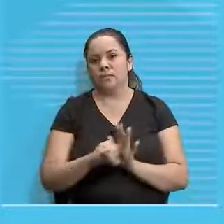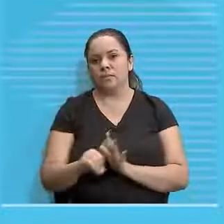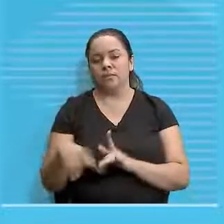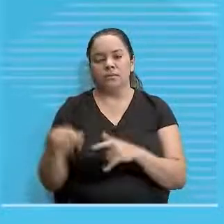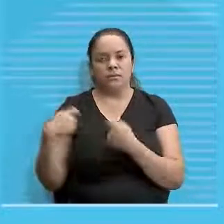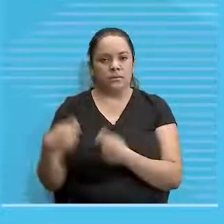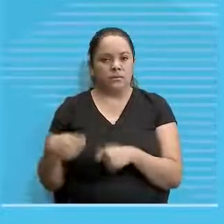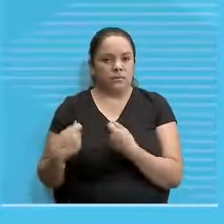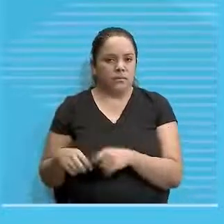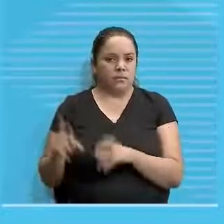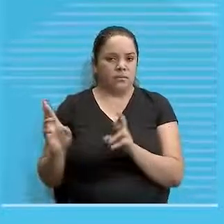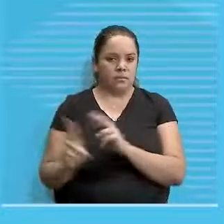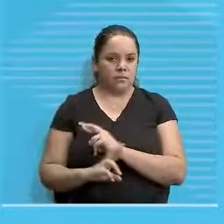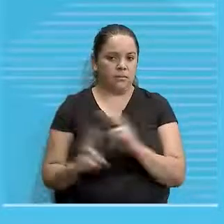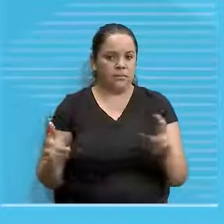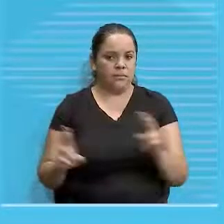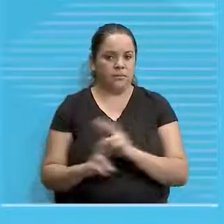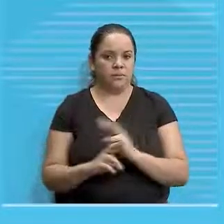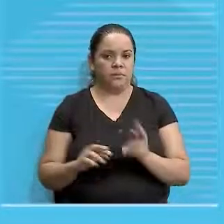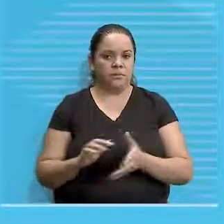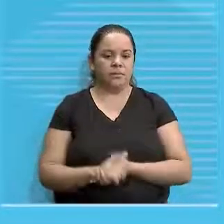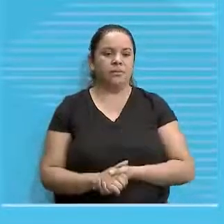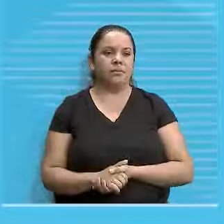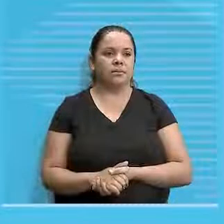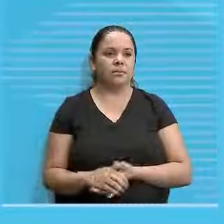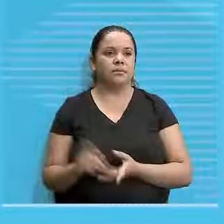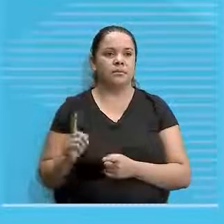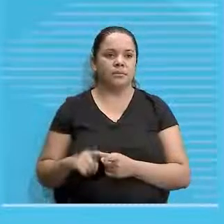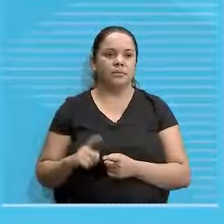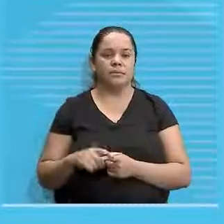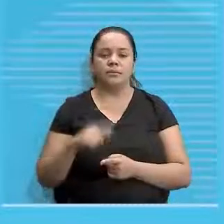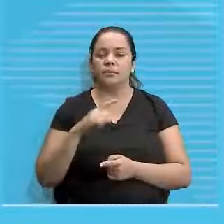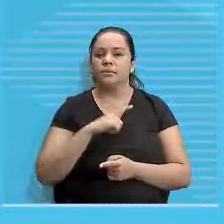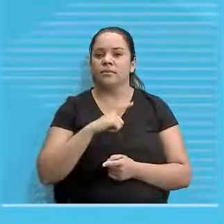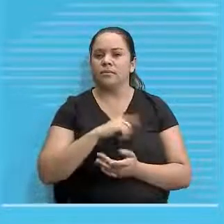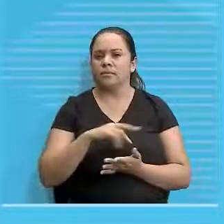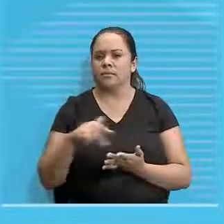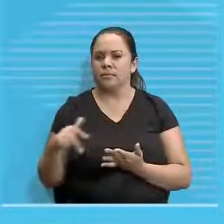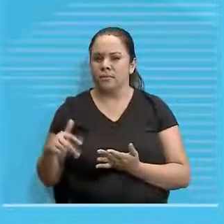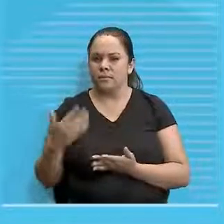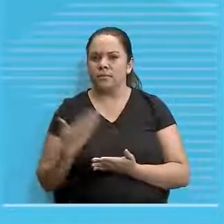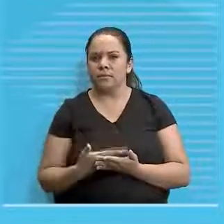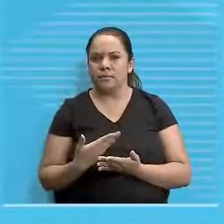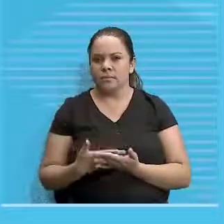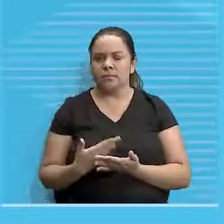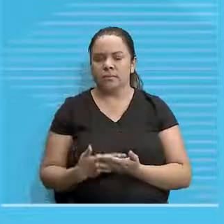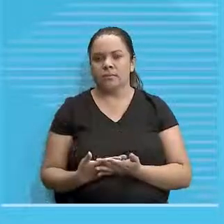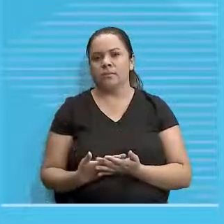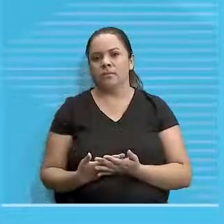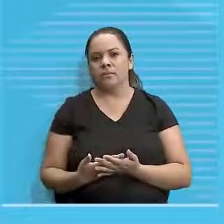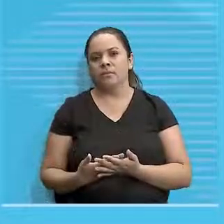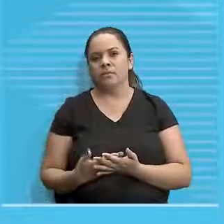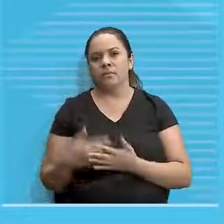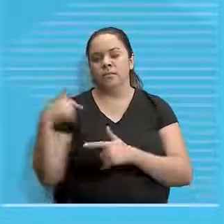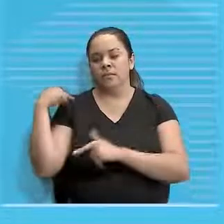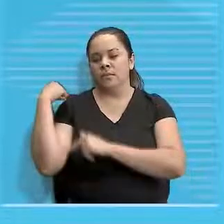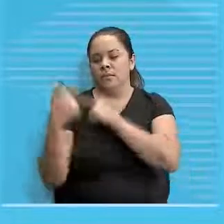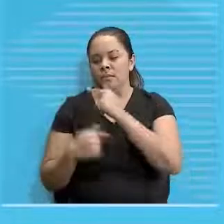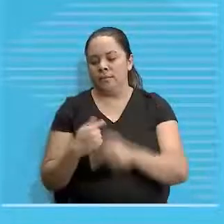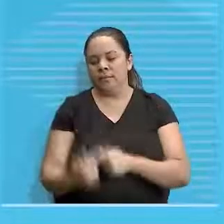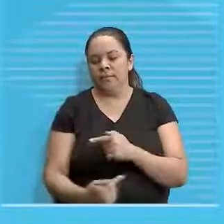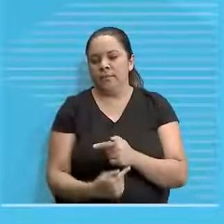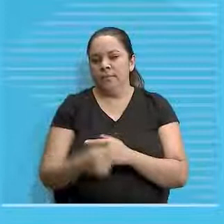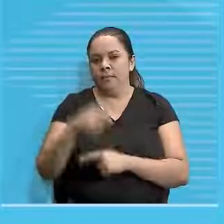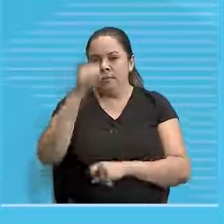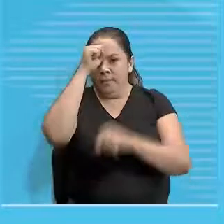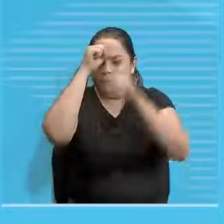relacioná-las. Porque, como nós temos muitos estudos antropológicos, sociológicos, que se, por exemplo, eu,